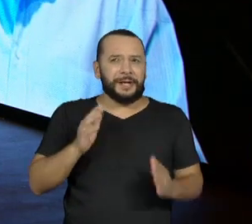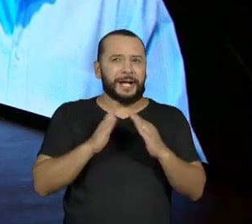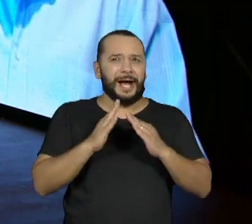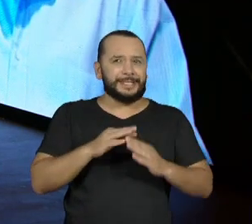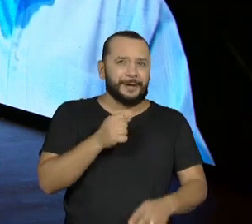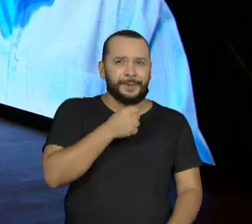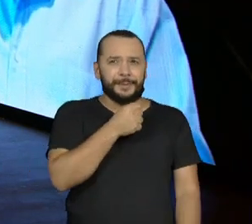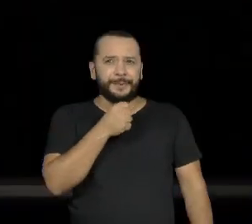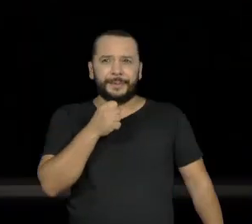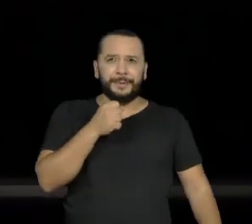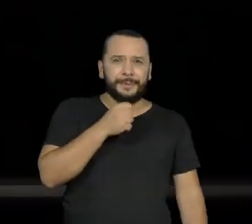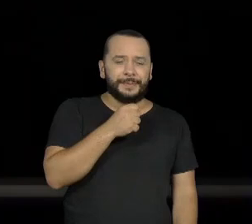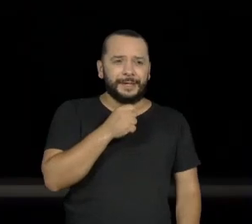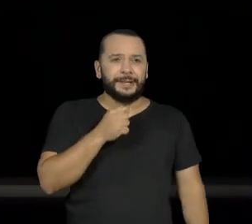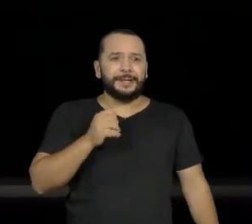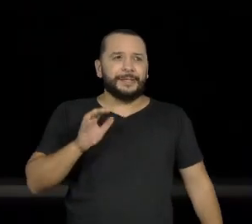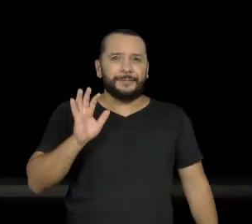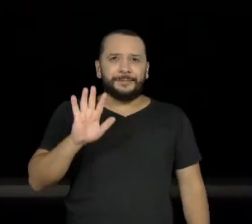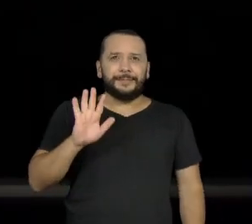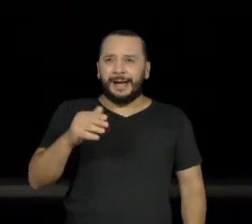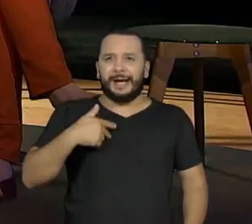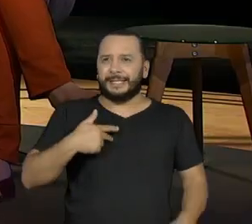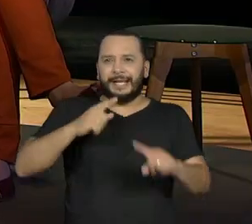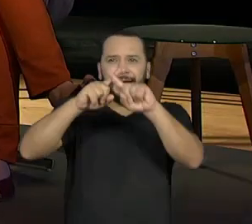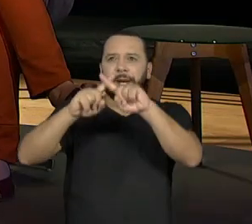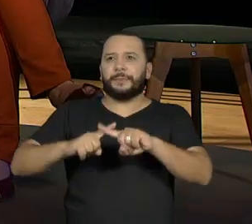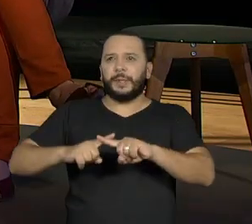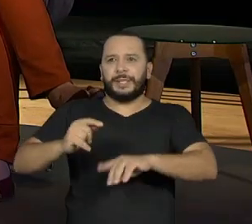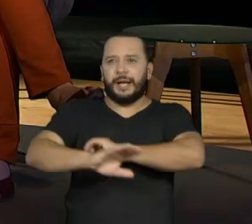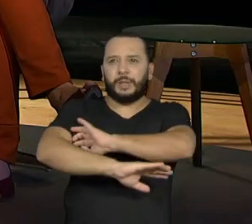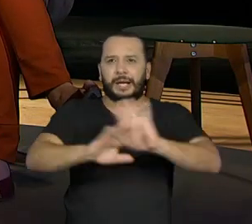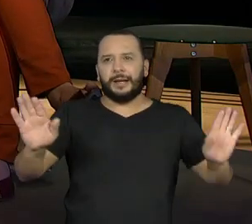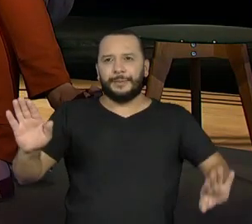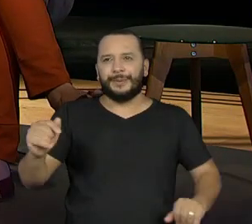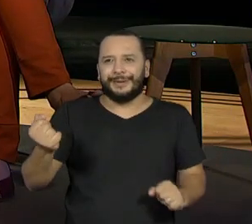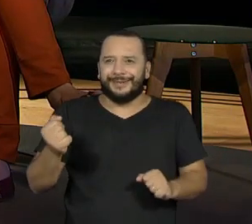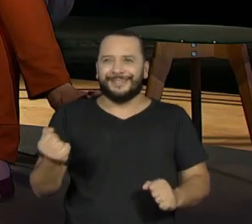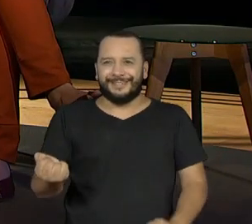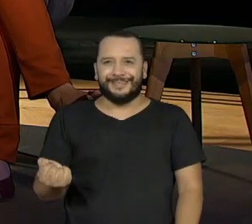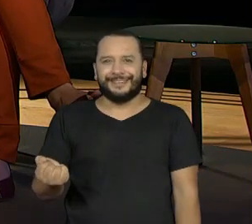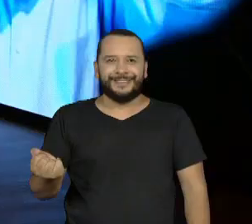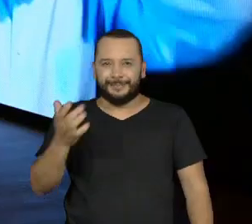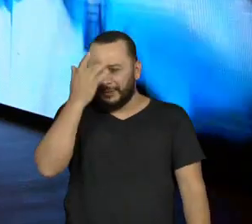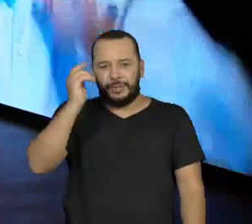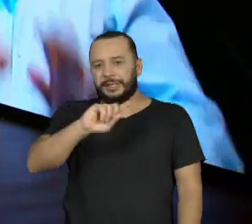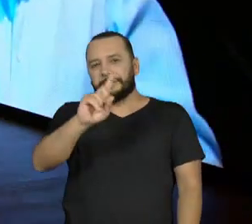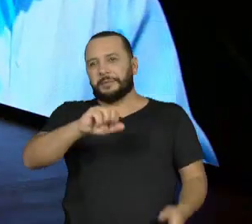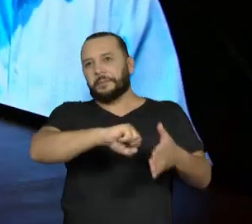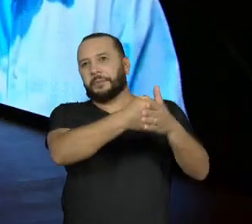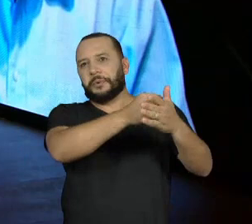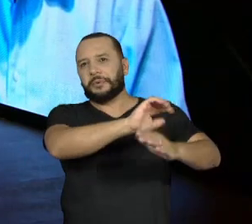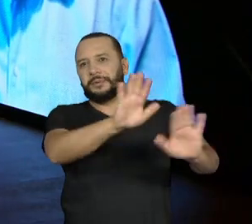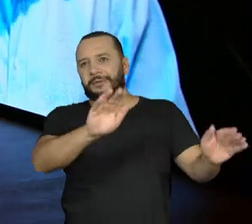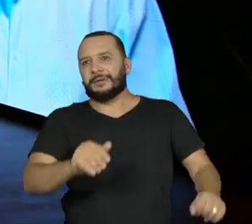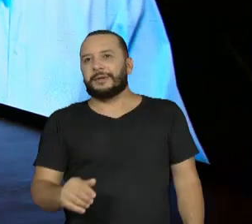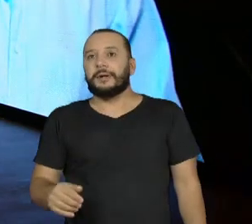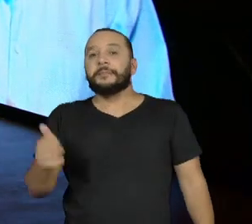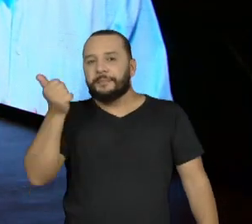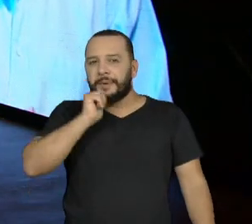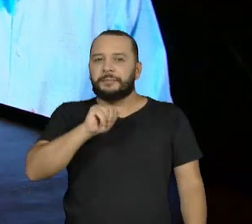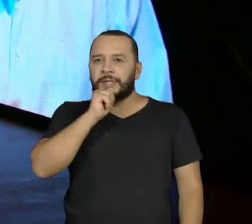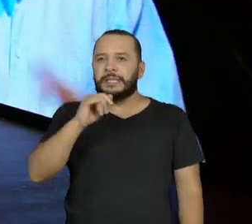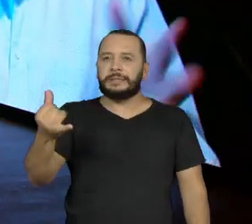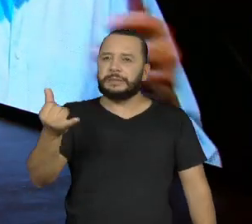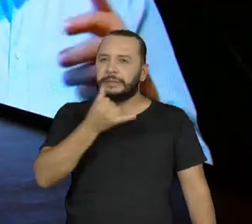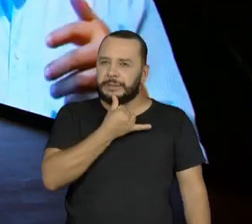podia... Não podia concorrer. Não podia concorrer. Tudo bem. Minha mãe ficou chateada, daí eu